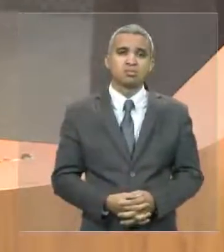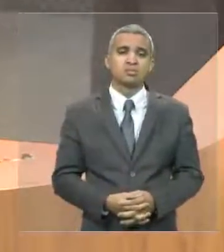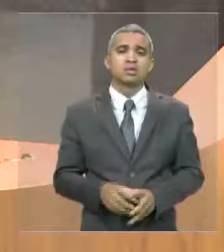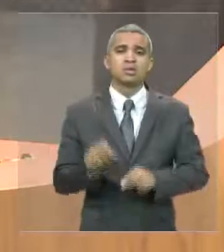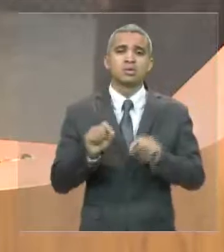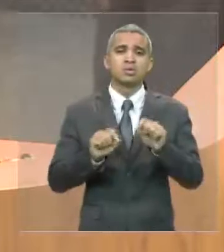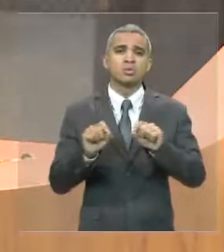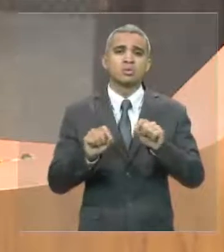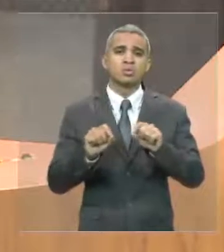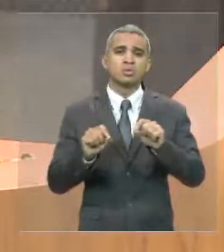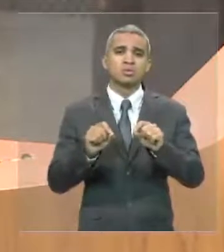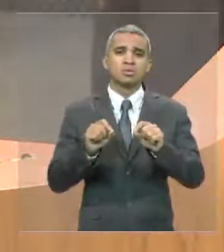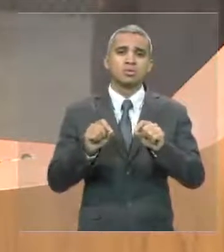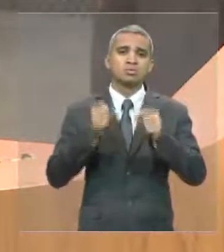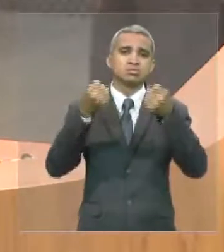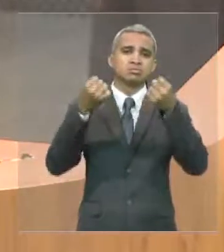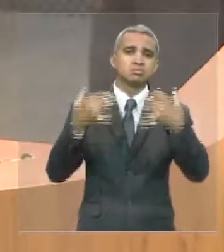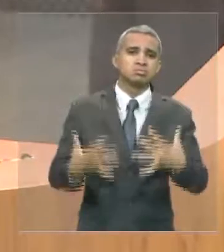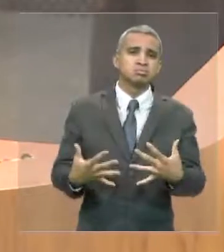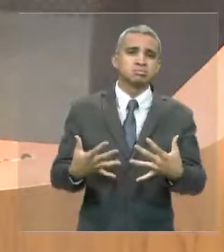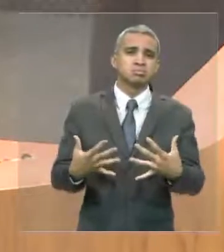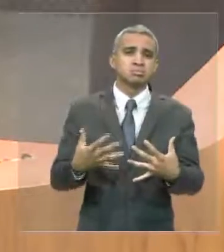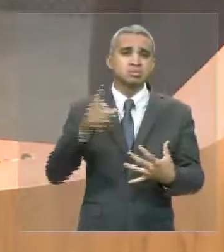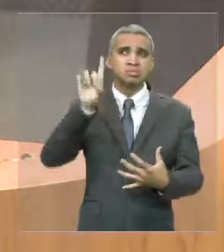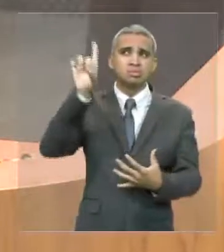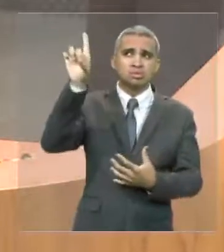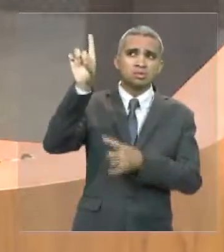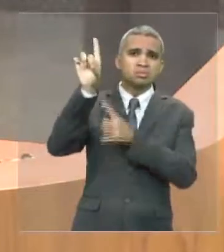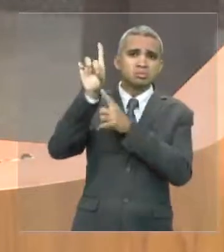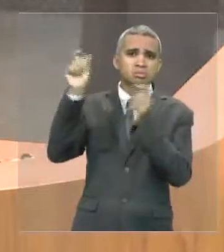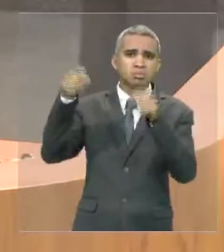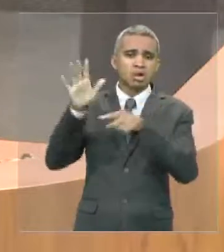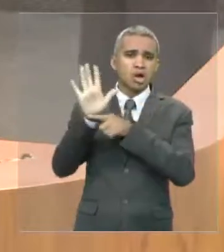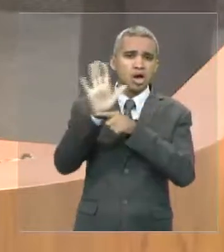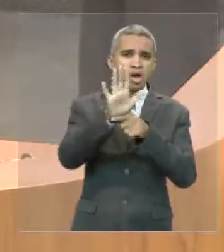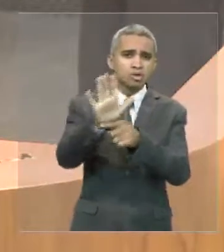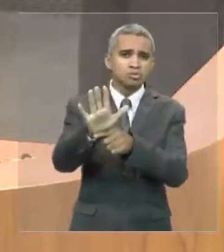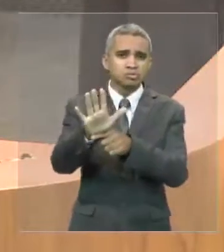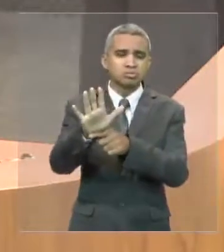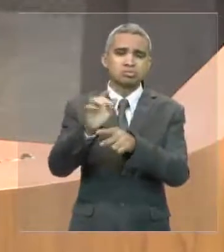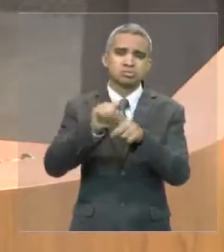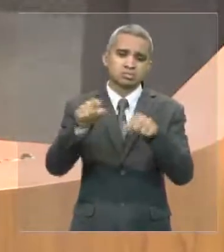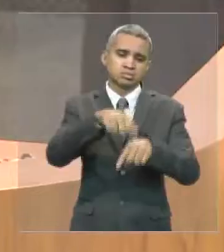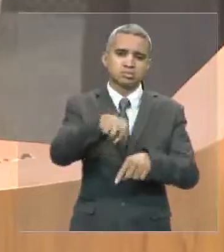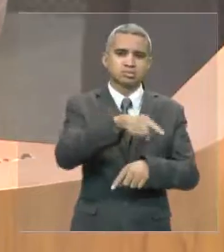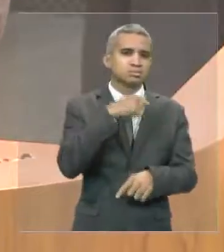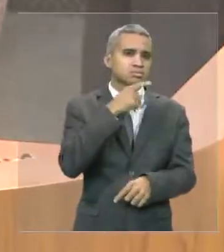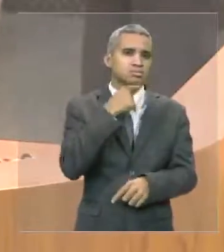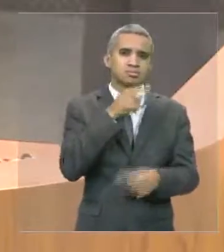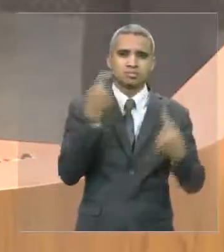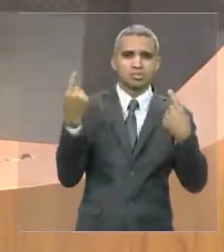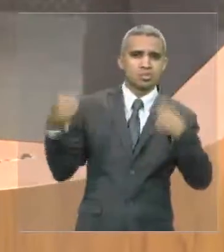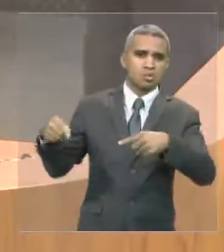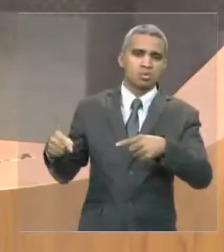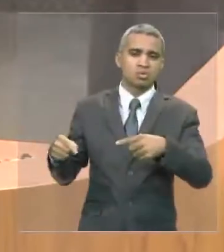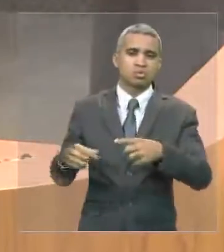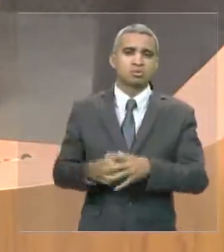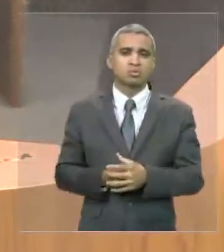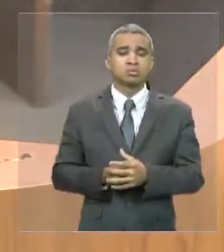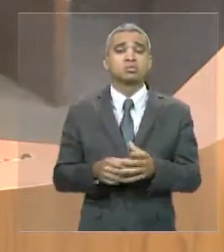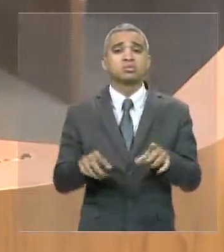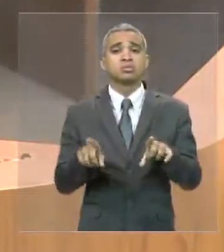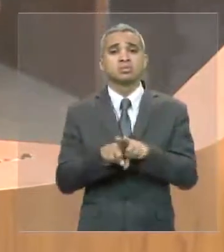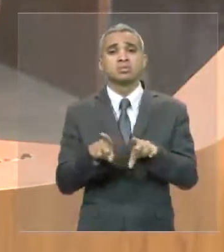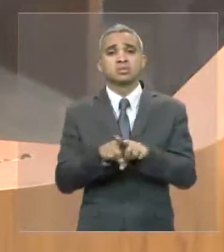a estas coisas? Se Deus é por nós, quem será contra nós? Aquele que nem ao seu